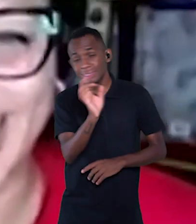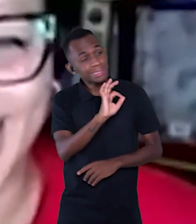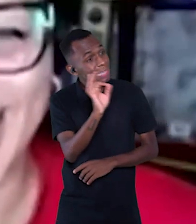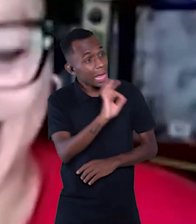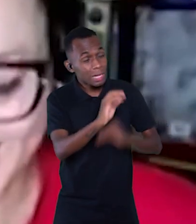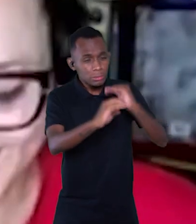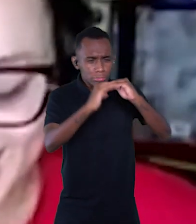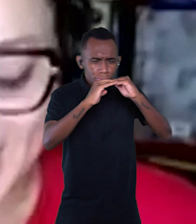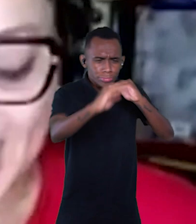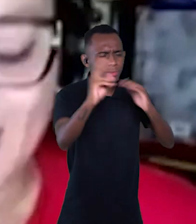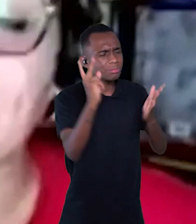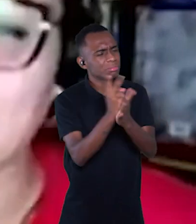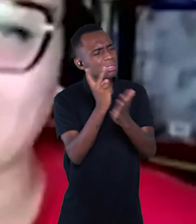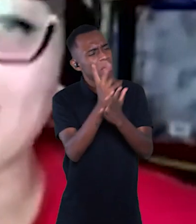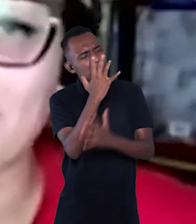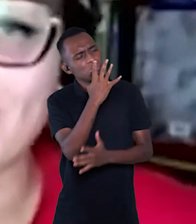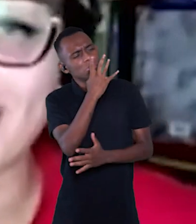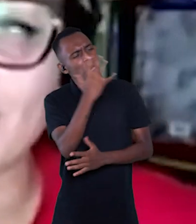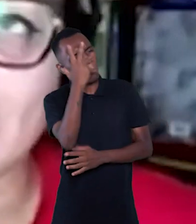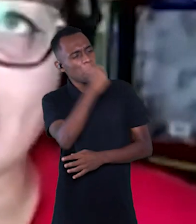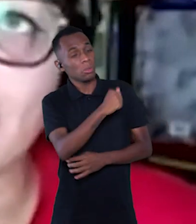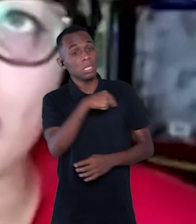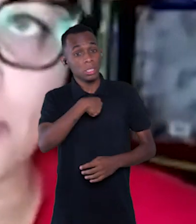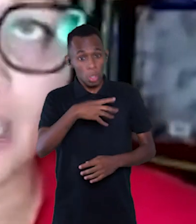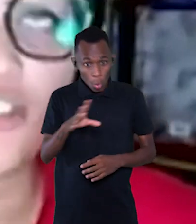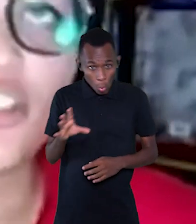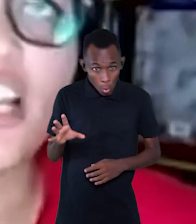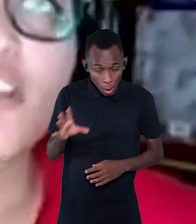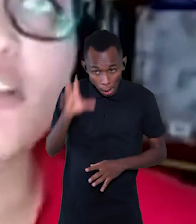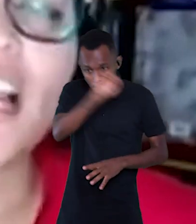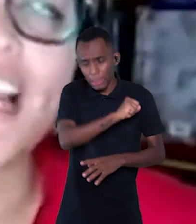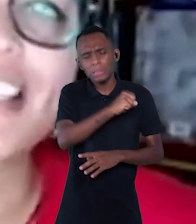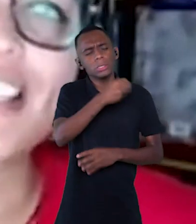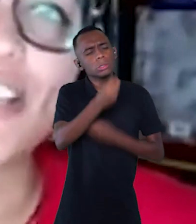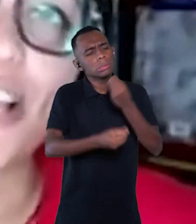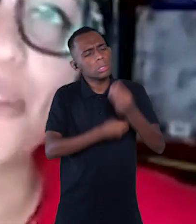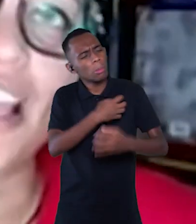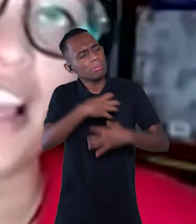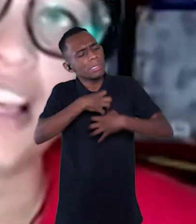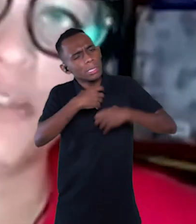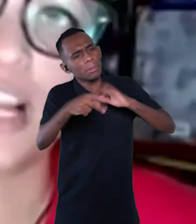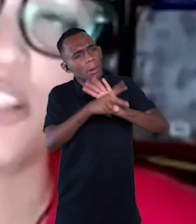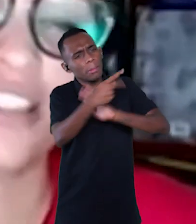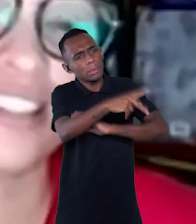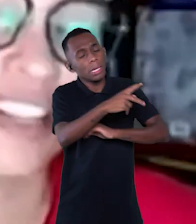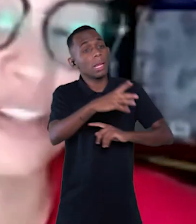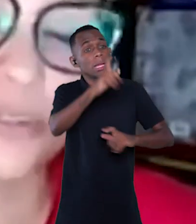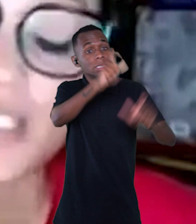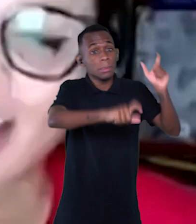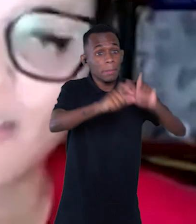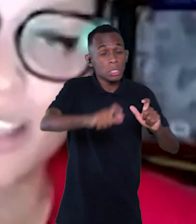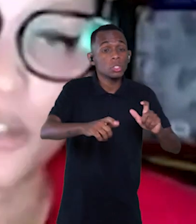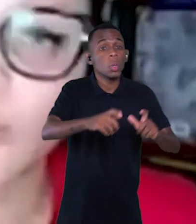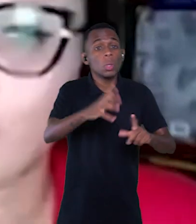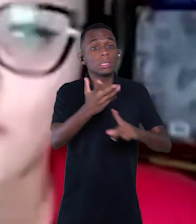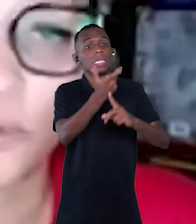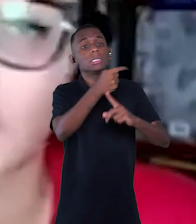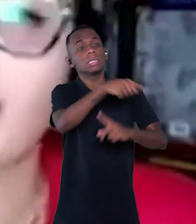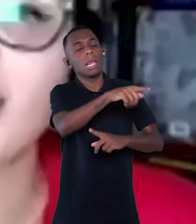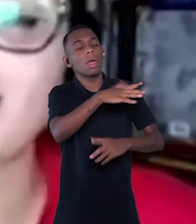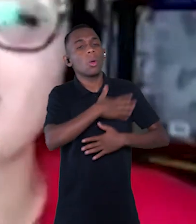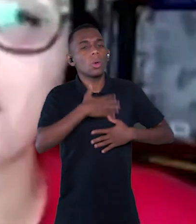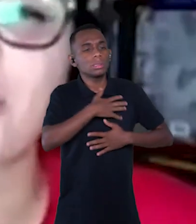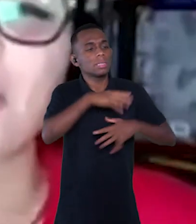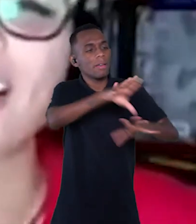chata. É bonito, é bonito. E aí eu aprendi a admirar esse jeito dela, os artistas que ela gostava, isso foi